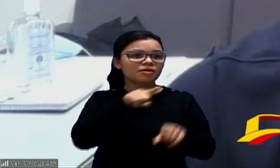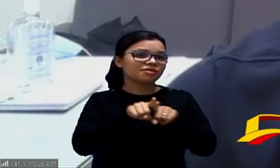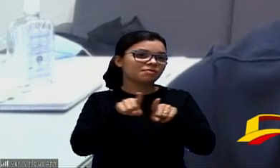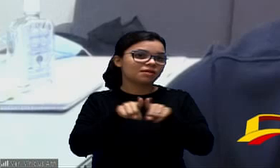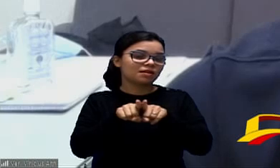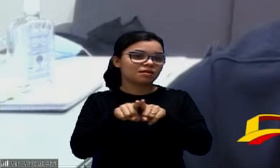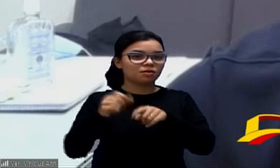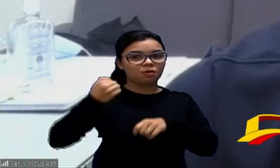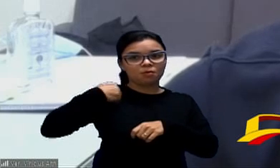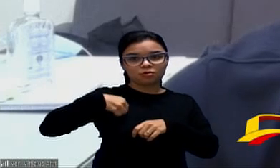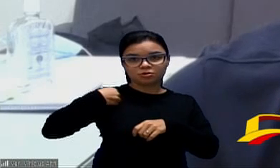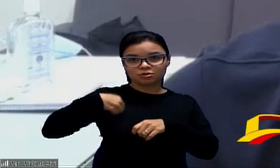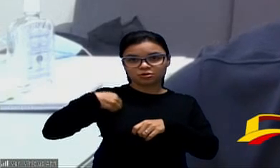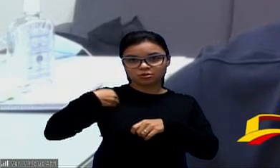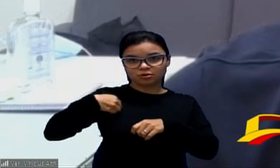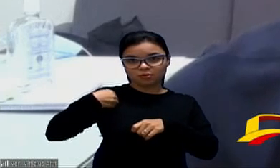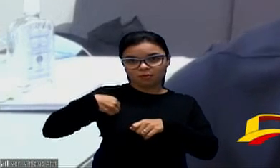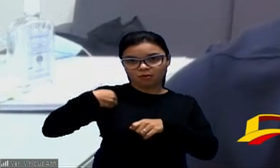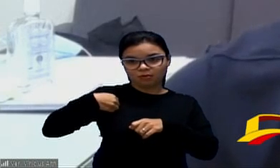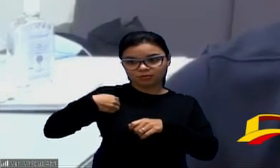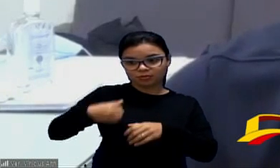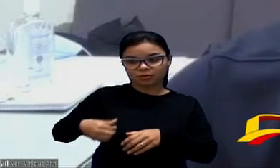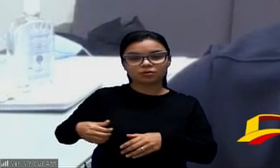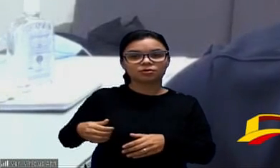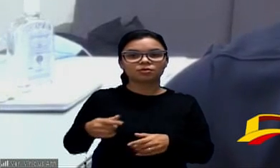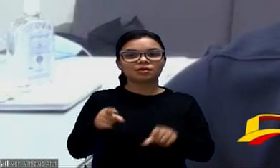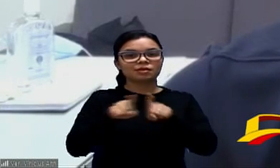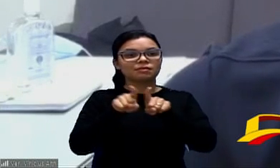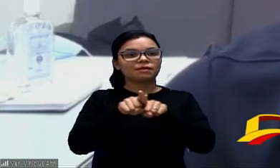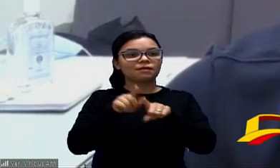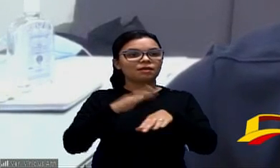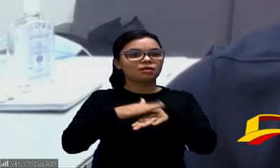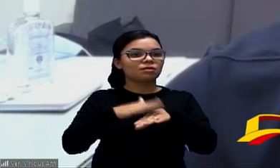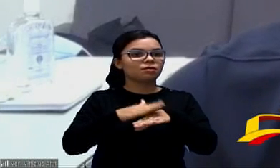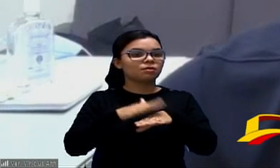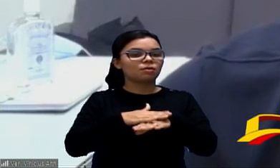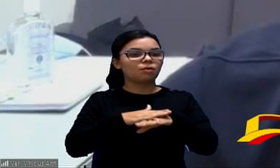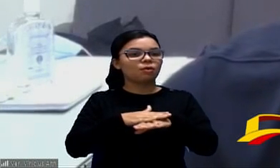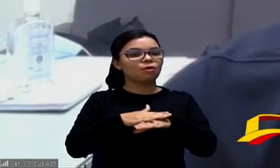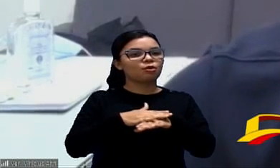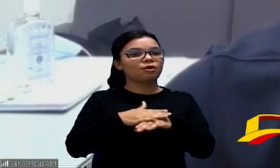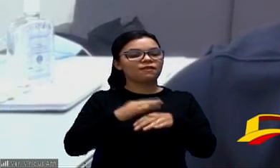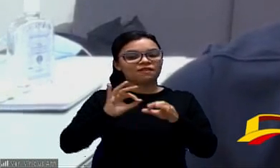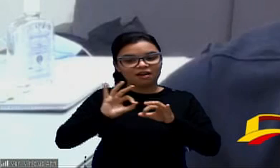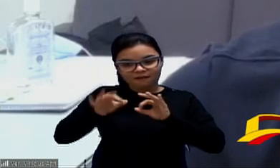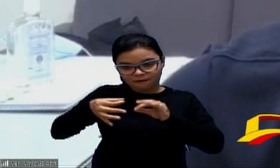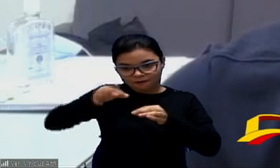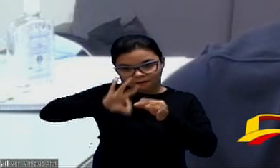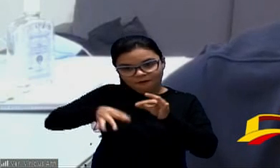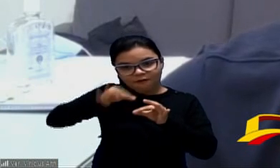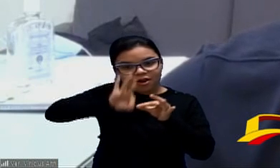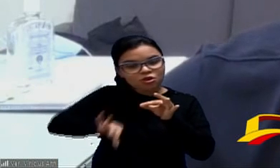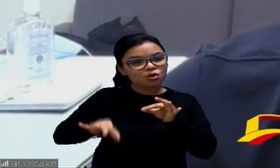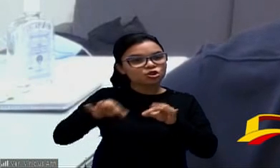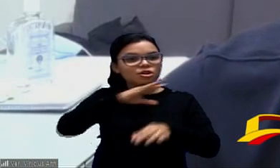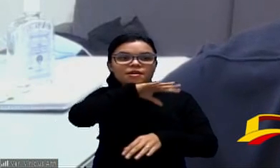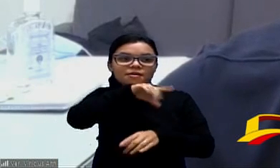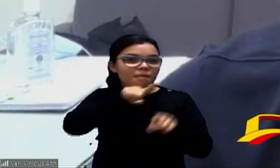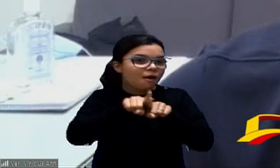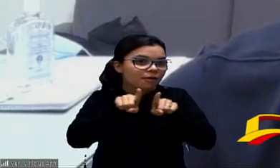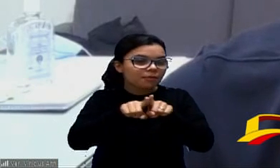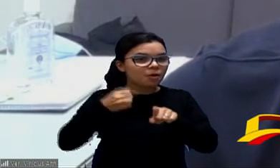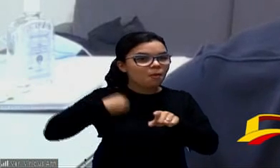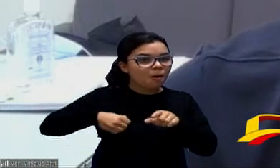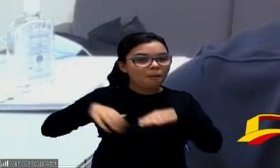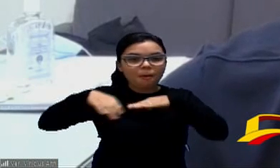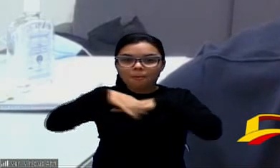que é feito do quê o couro, né? Essa bolsa? É feito do couro do animal, um tapete de couro, uma bota, um cinto. Então, a gente